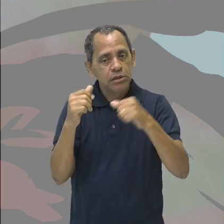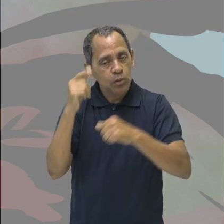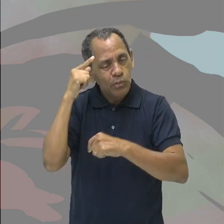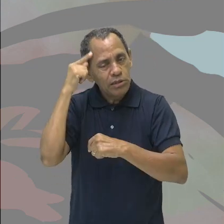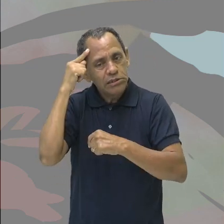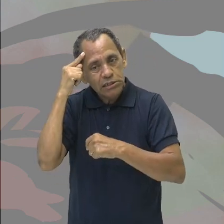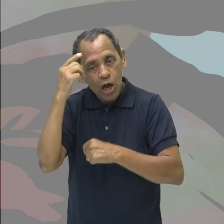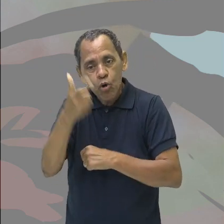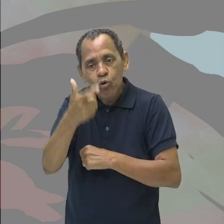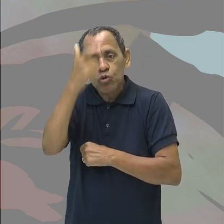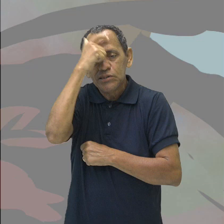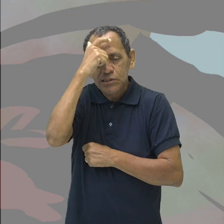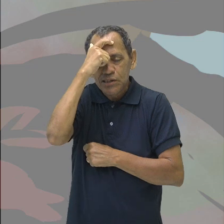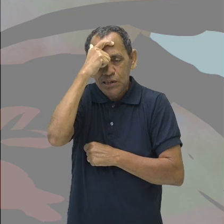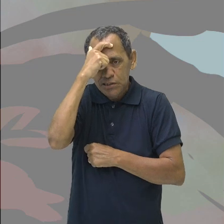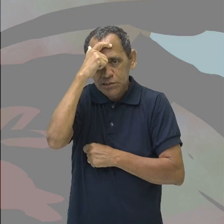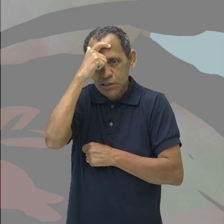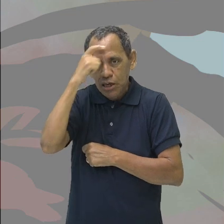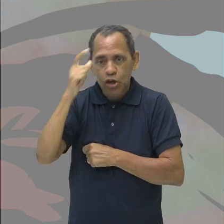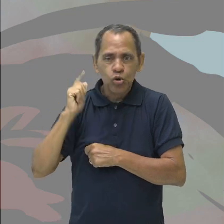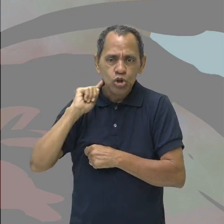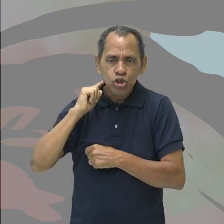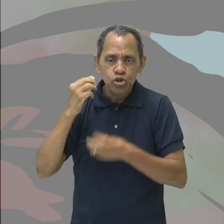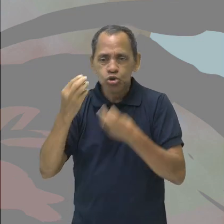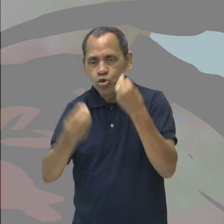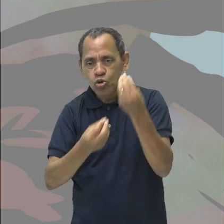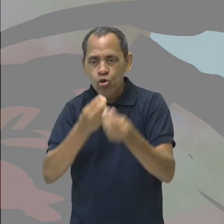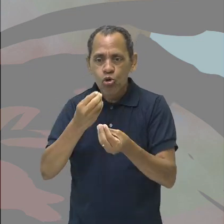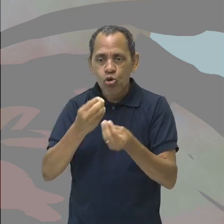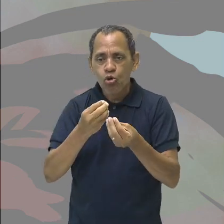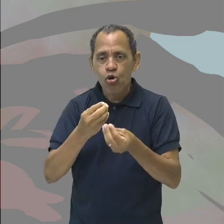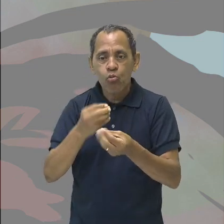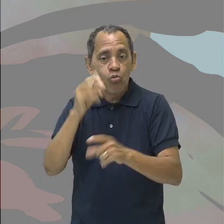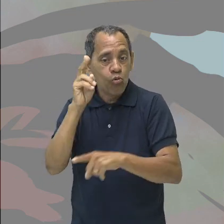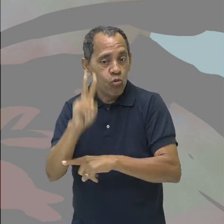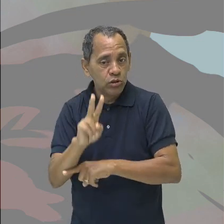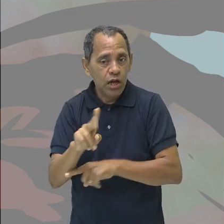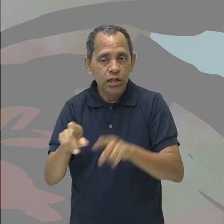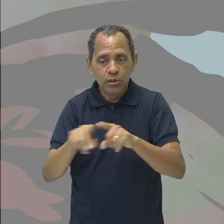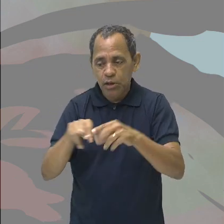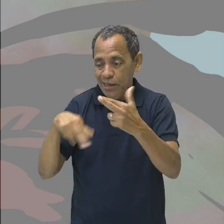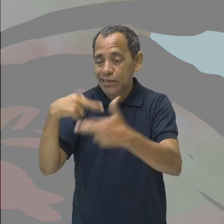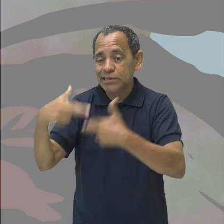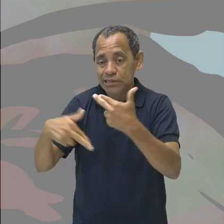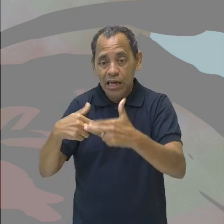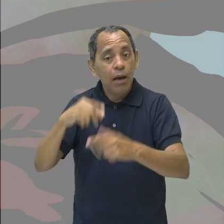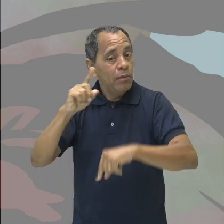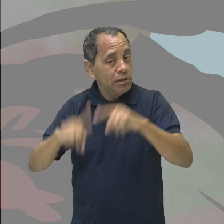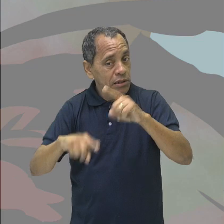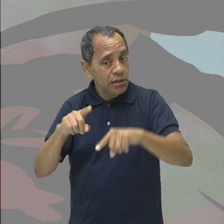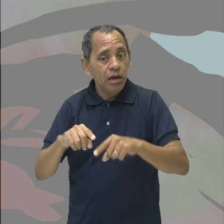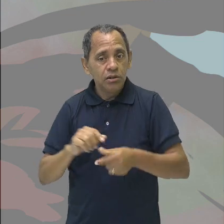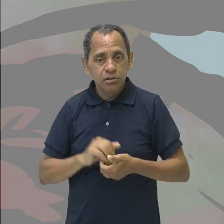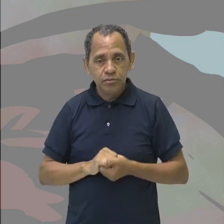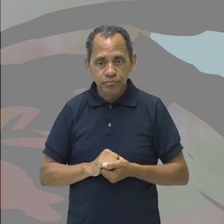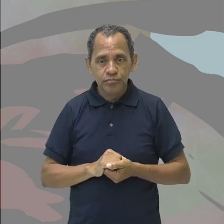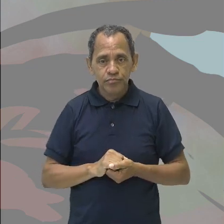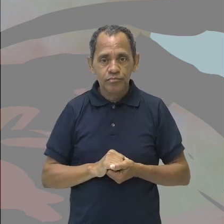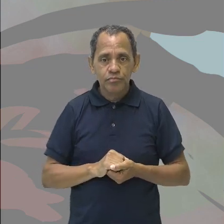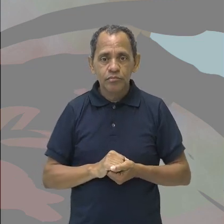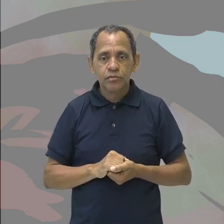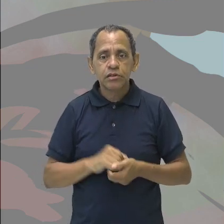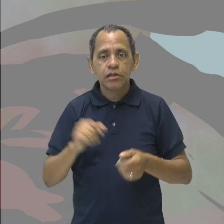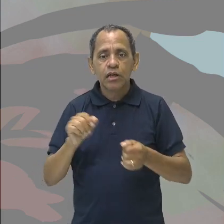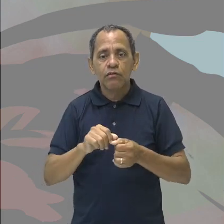consciente, reduzir o consumo, reutilizar o que for possível e reciclar materiais. São ações simples, que